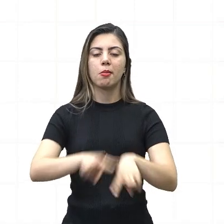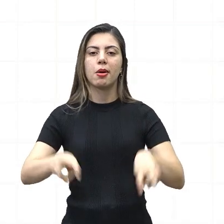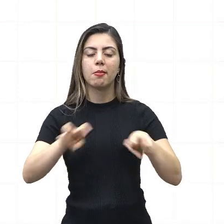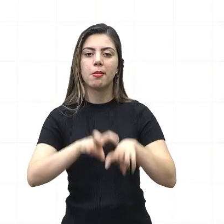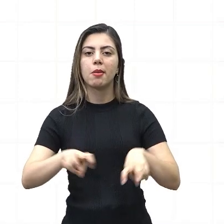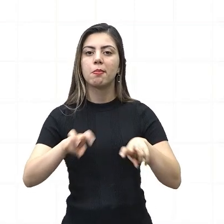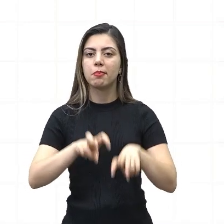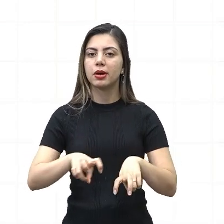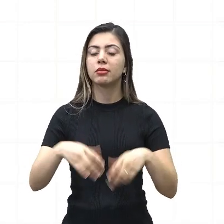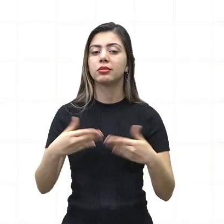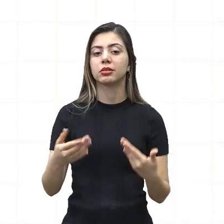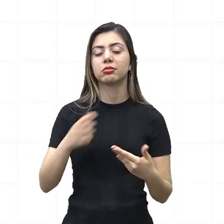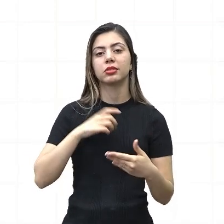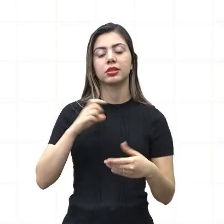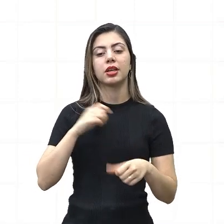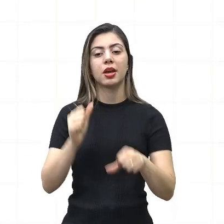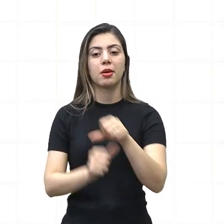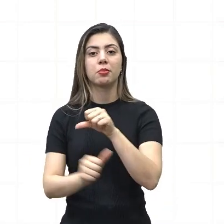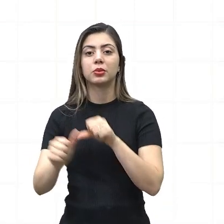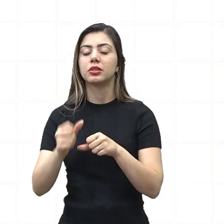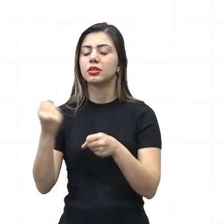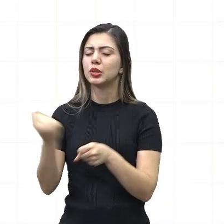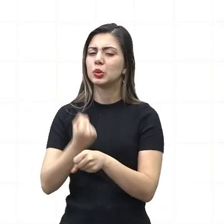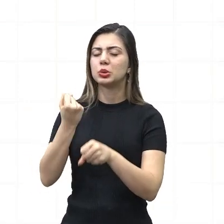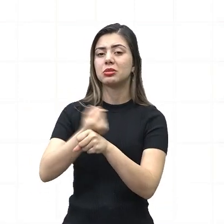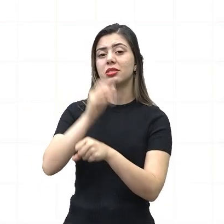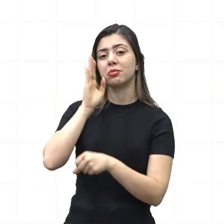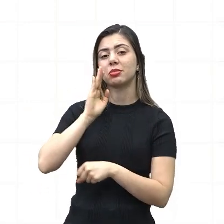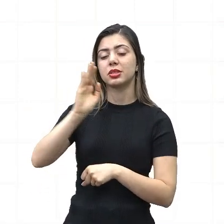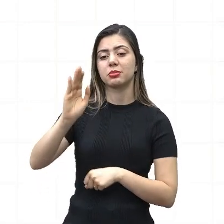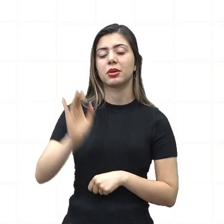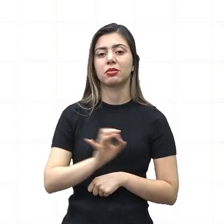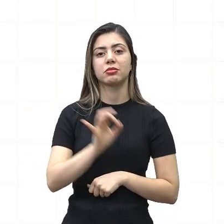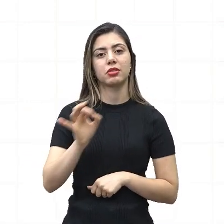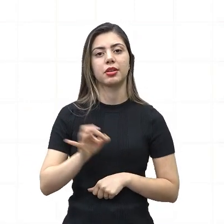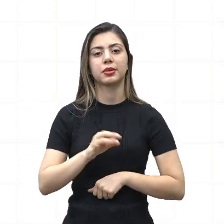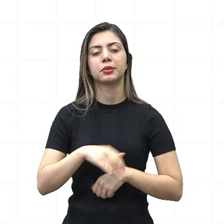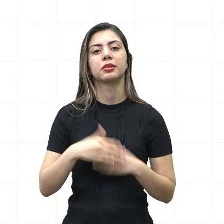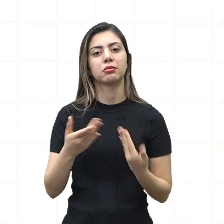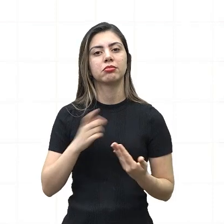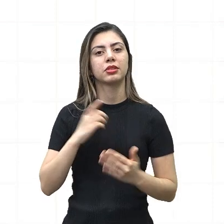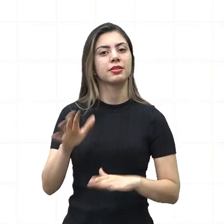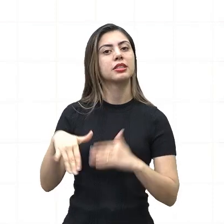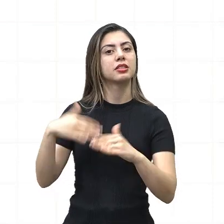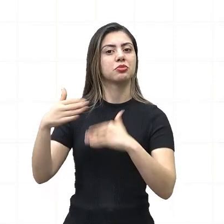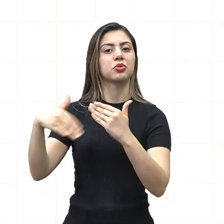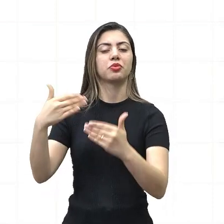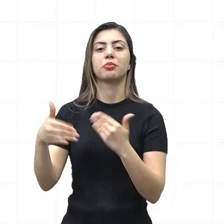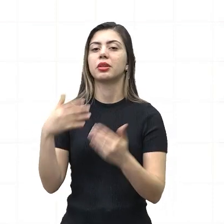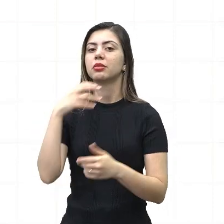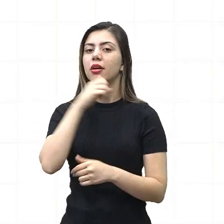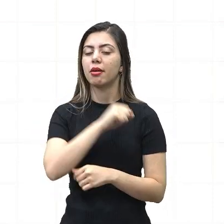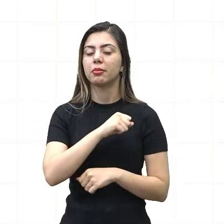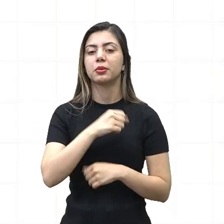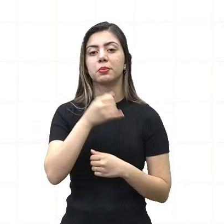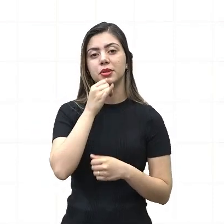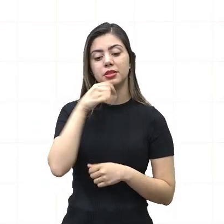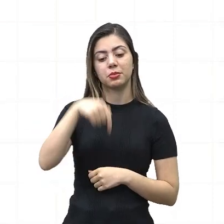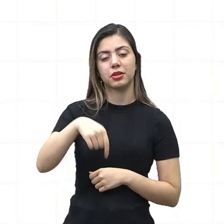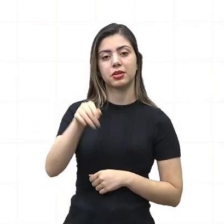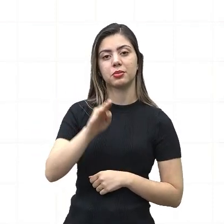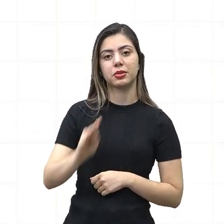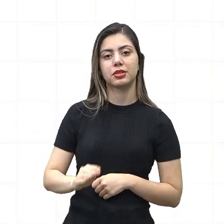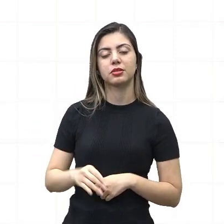De transformação principalmente, né? De construção também, se desenvolveu bastante em países como o Brasil.